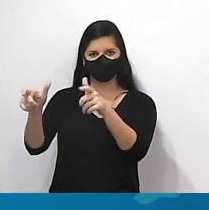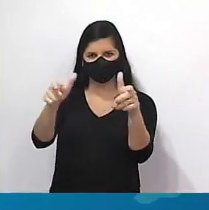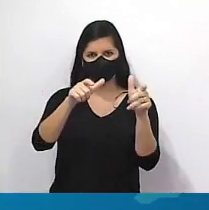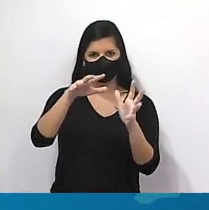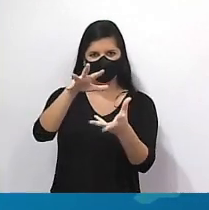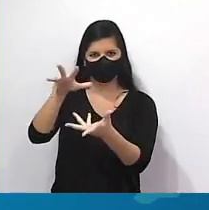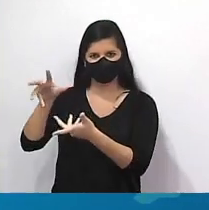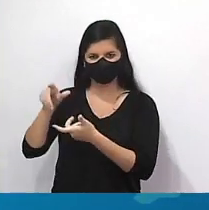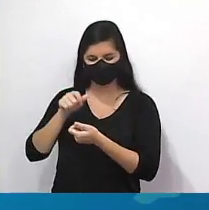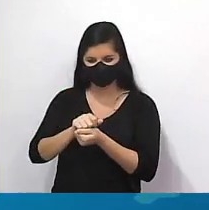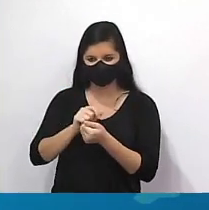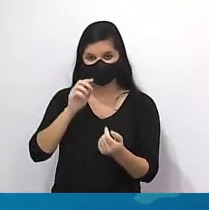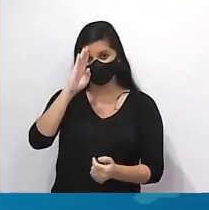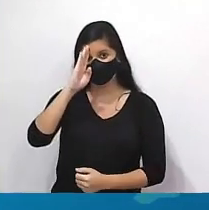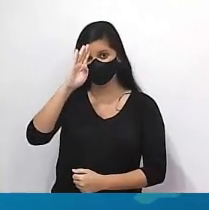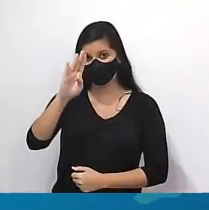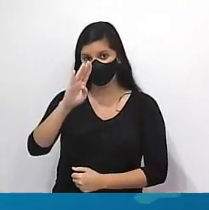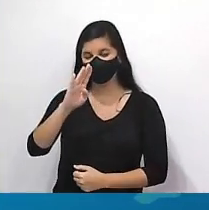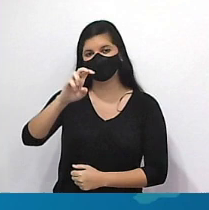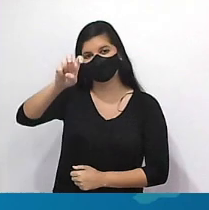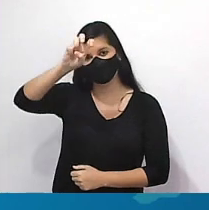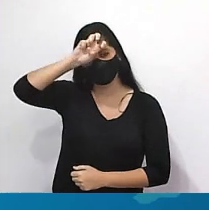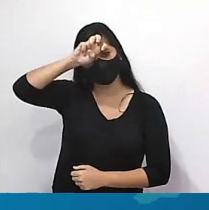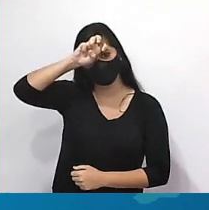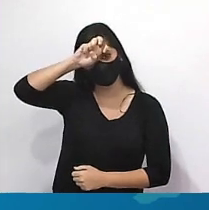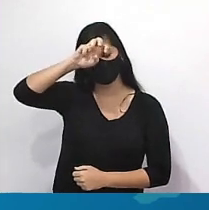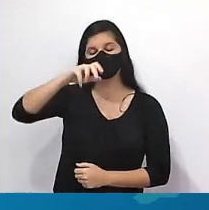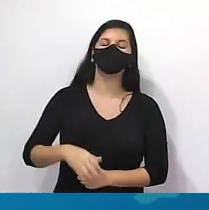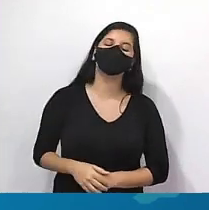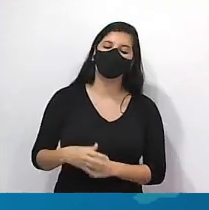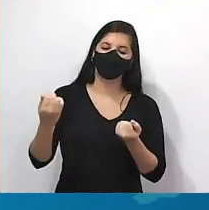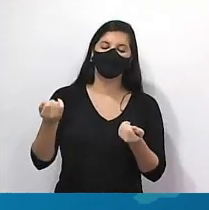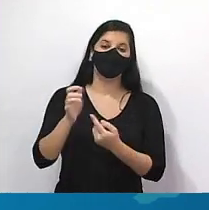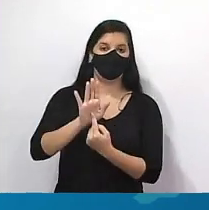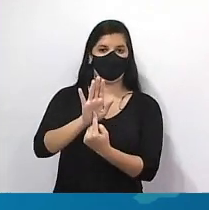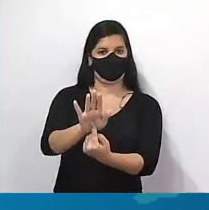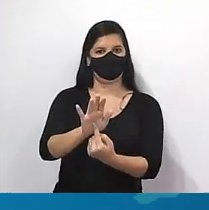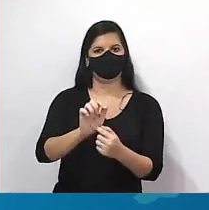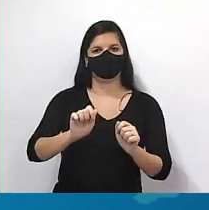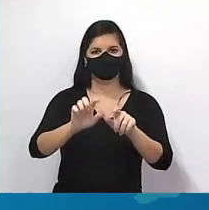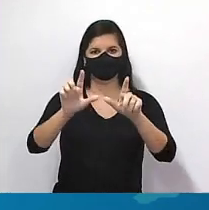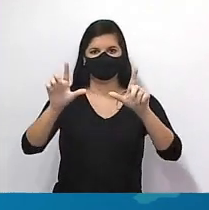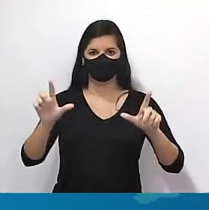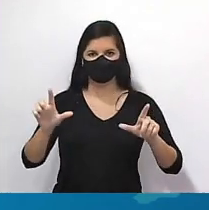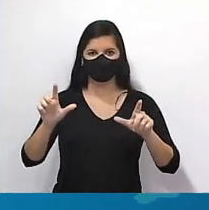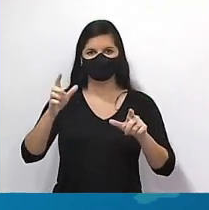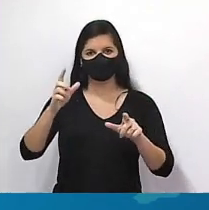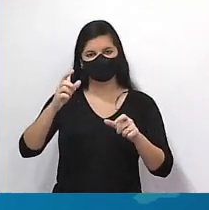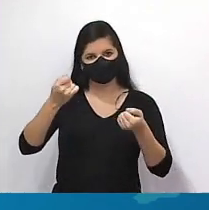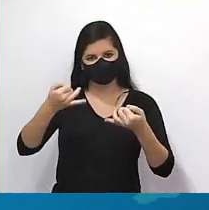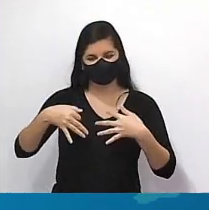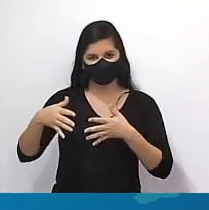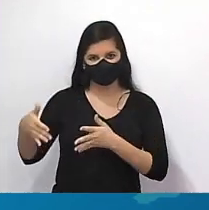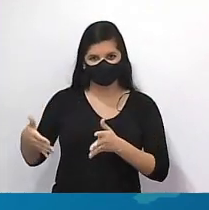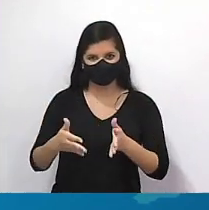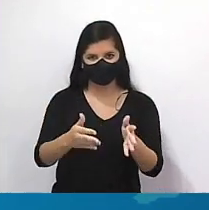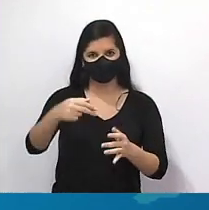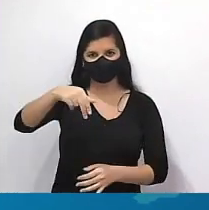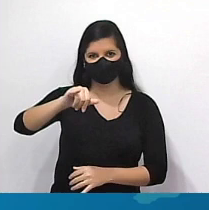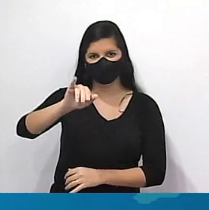mundo, mas especificamente no Egito. Então, vou mostrar para vocês aí no slide um pouquinho do Rio Nilo, que foi